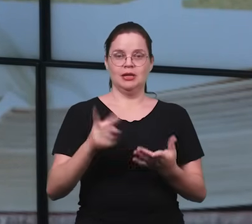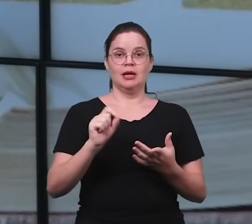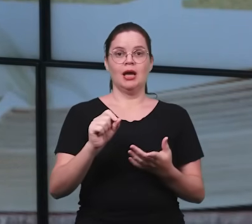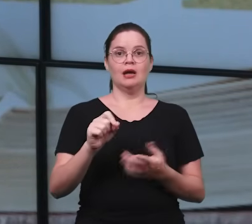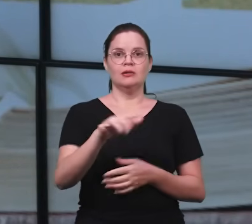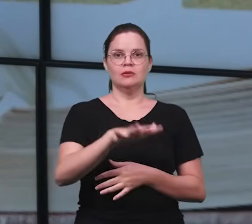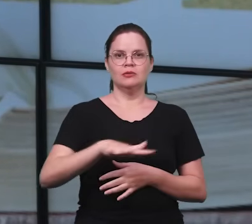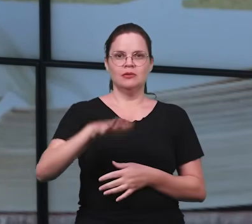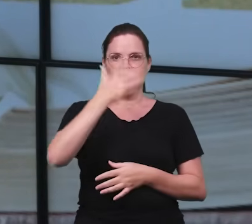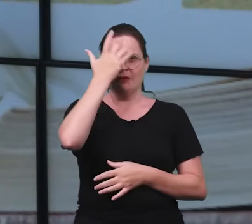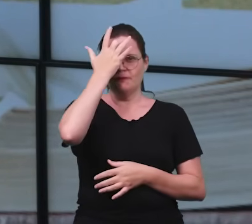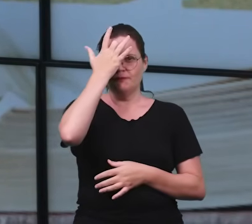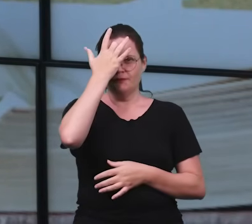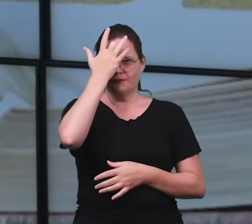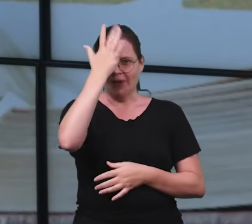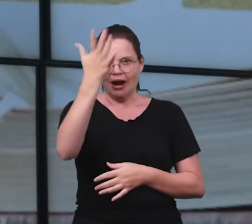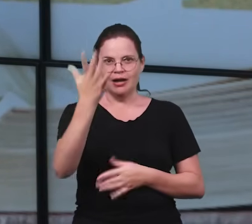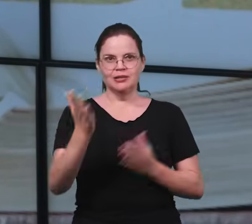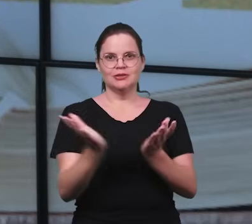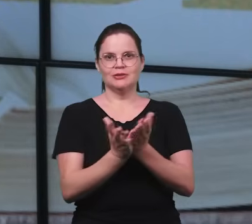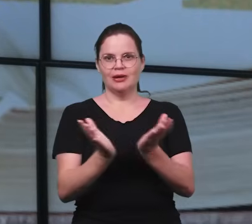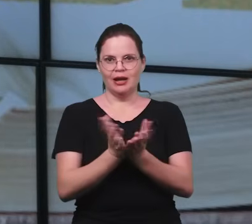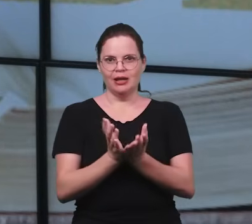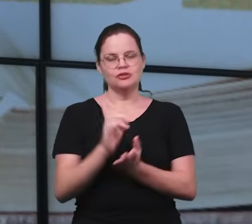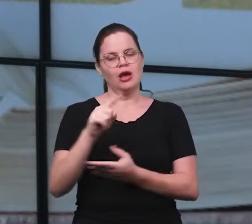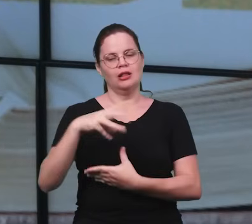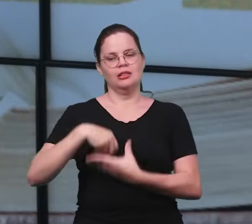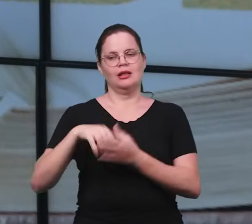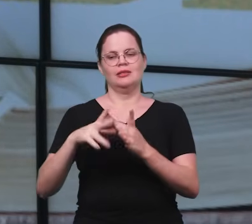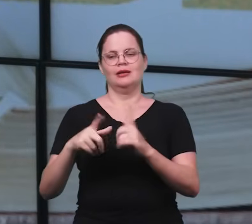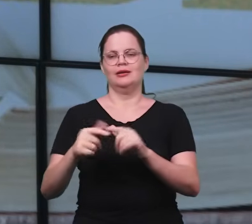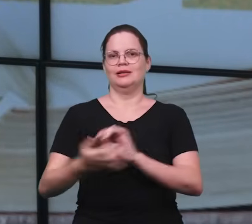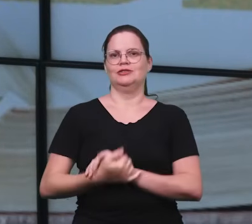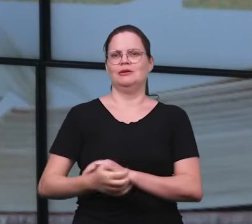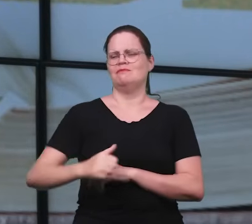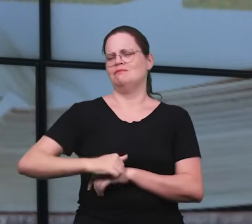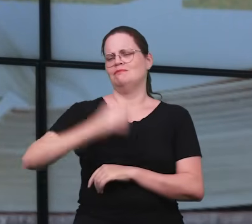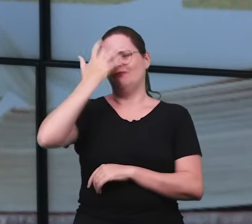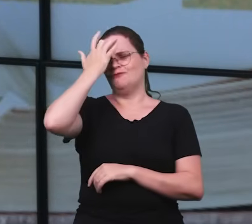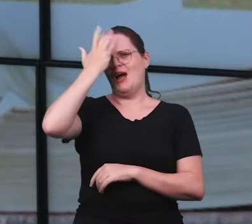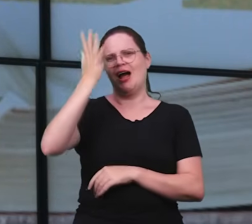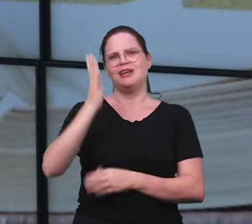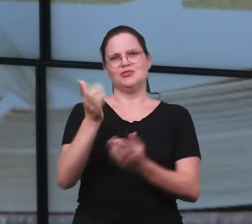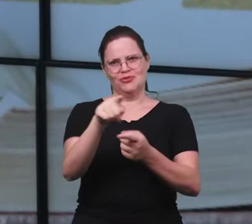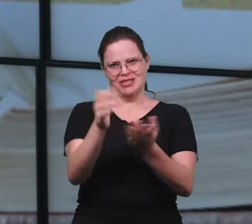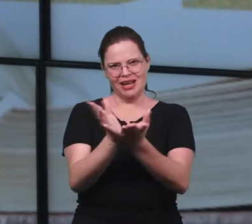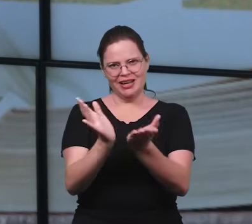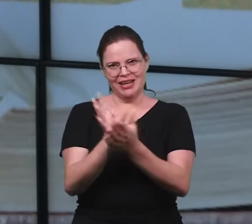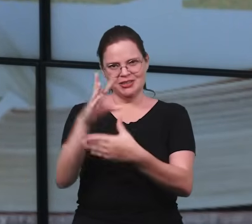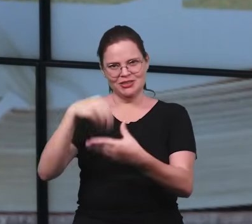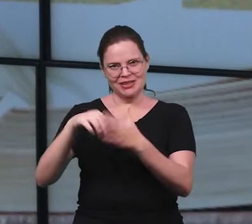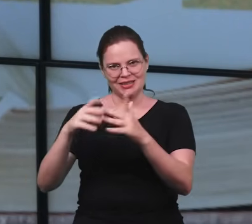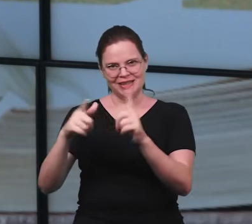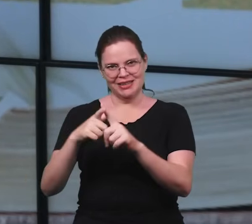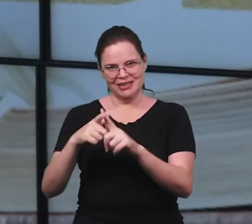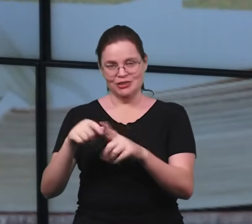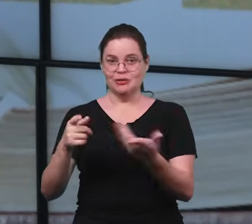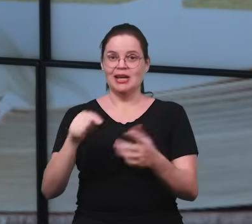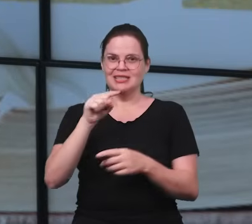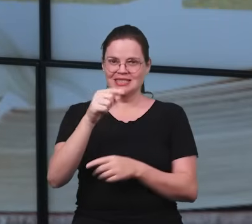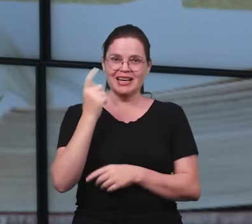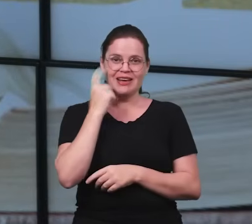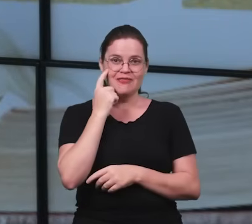que é fácil ser crente, é na igreja. É o lugar que é mais fácil ser crente. Agora, você quer ver um lugar que é muito difícil